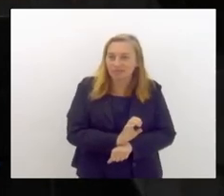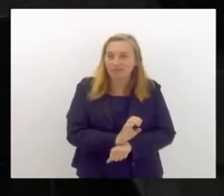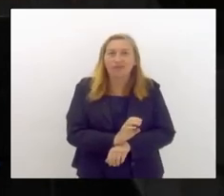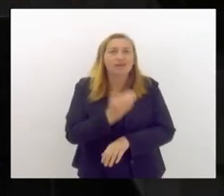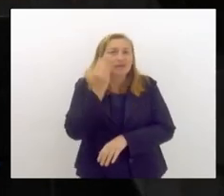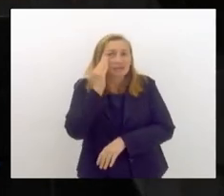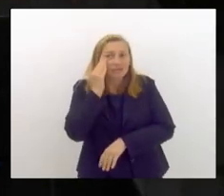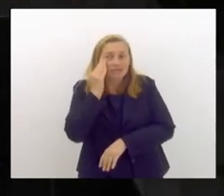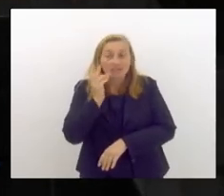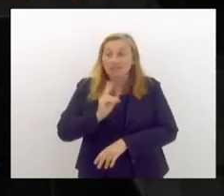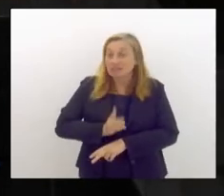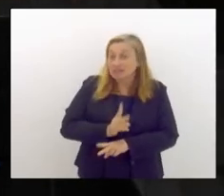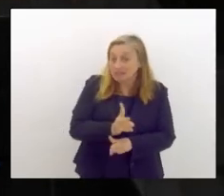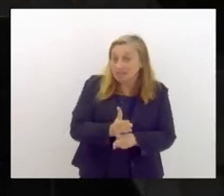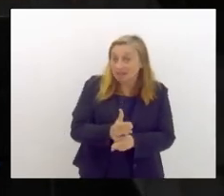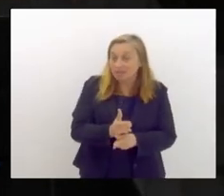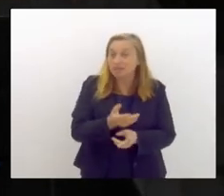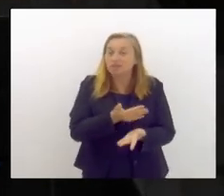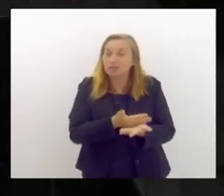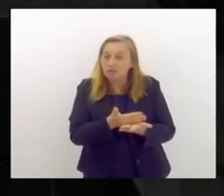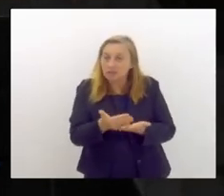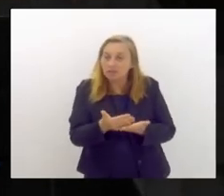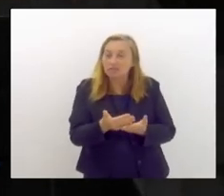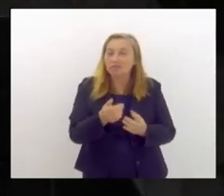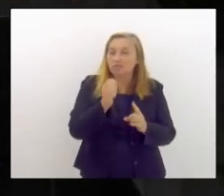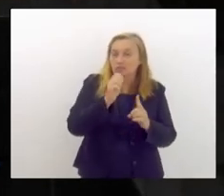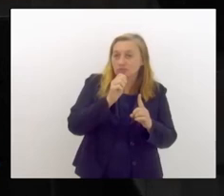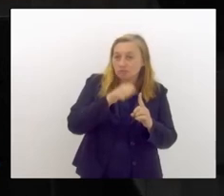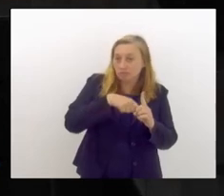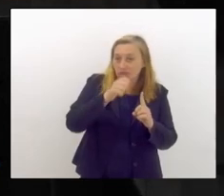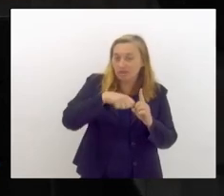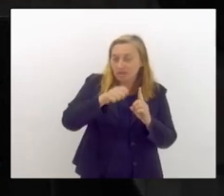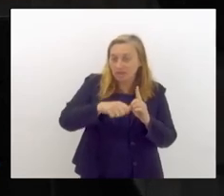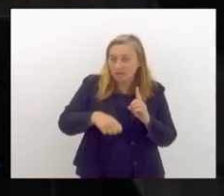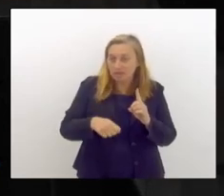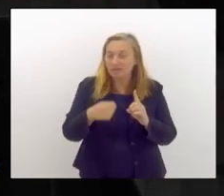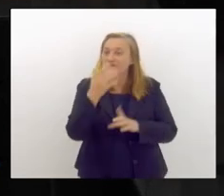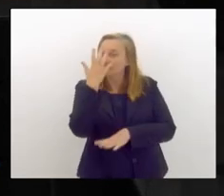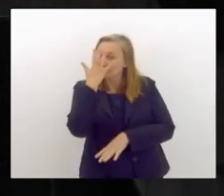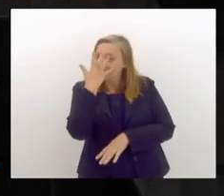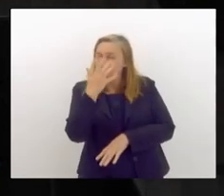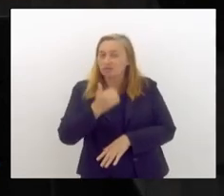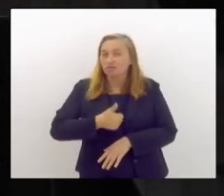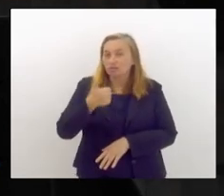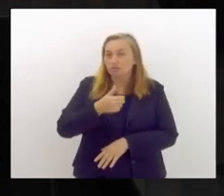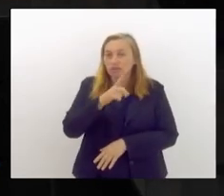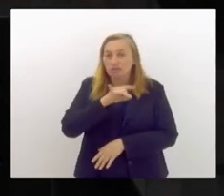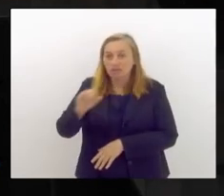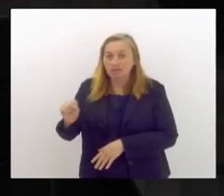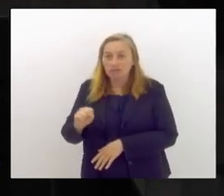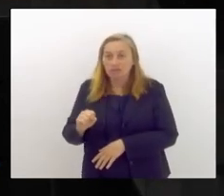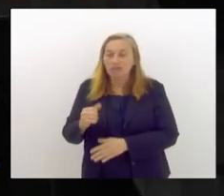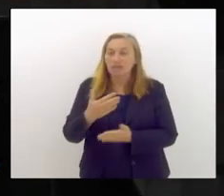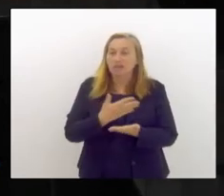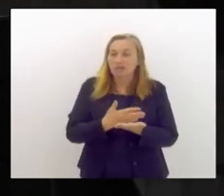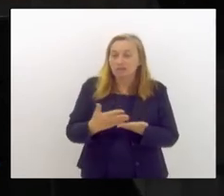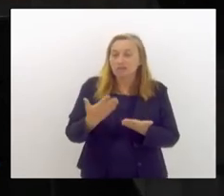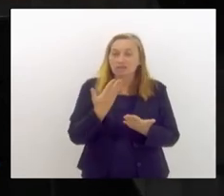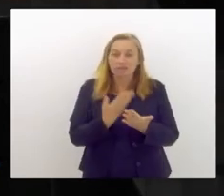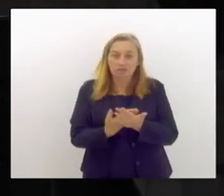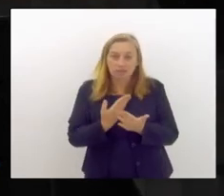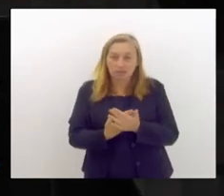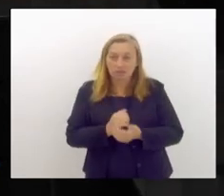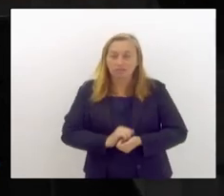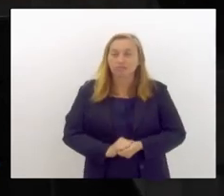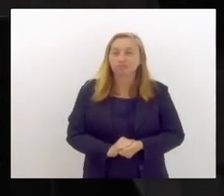salteado, que sempre no início dos meses de fevereiro, nos primeiros dias dos meses de fevereiro, as aulas se iniciam. E as